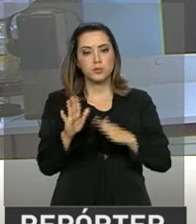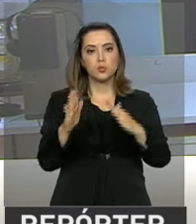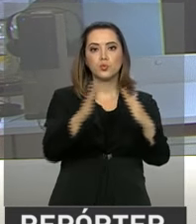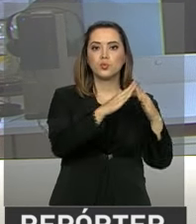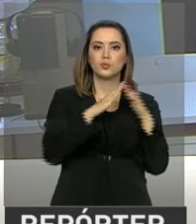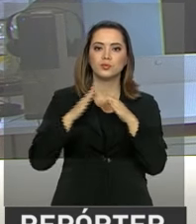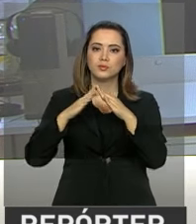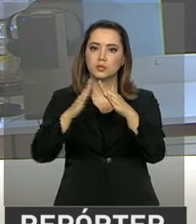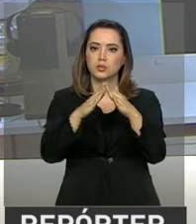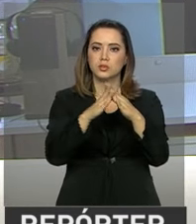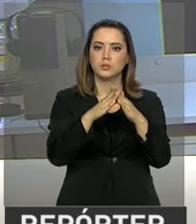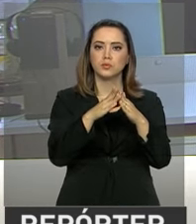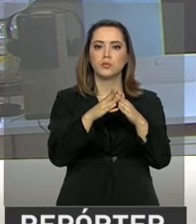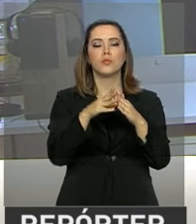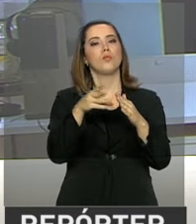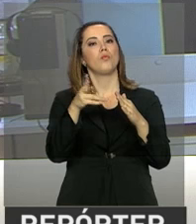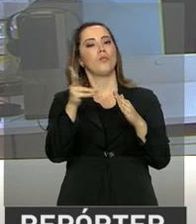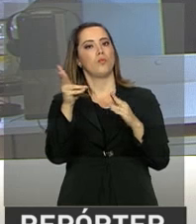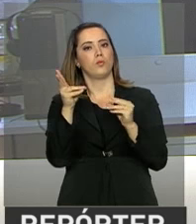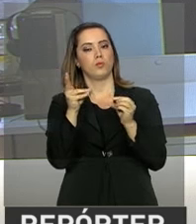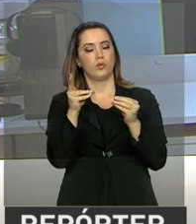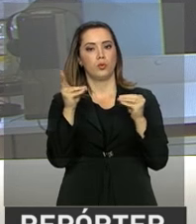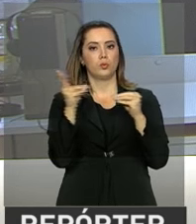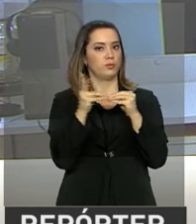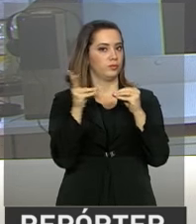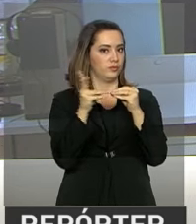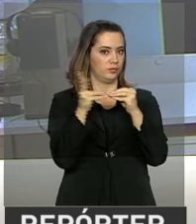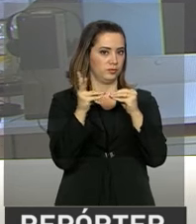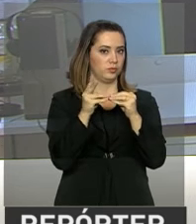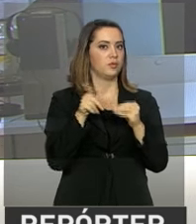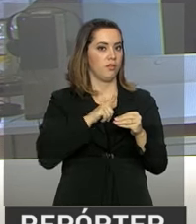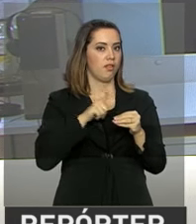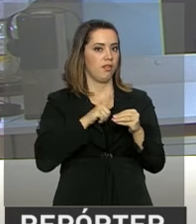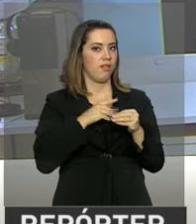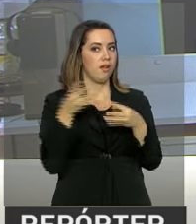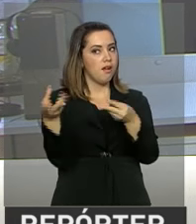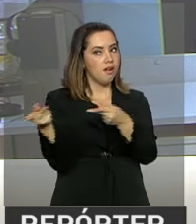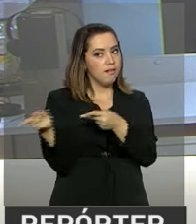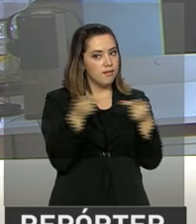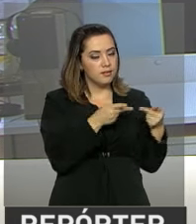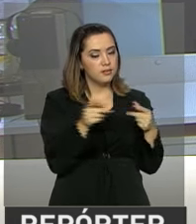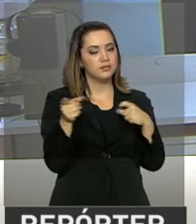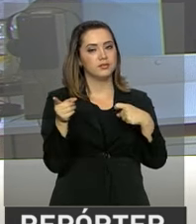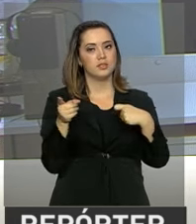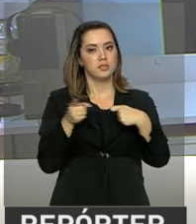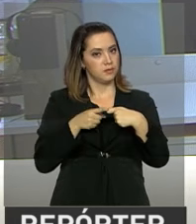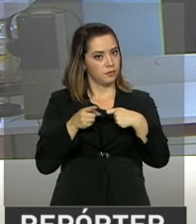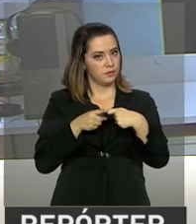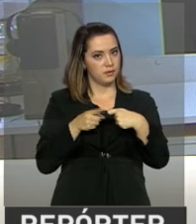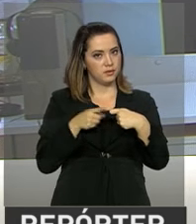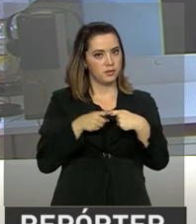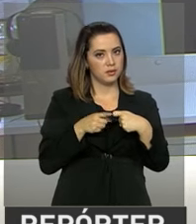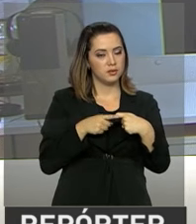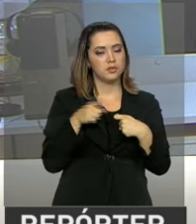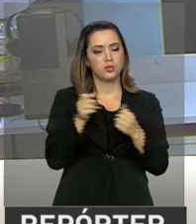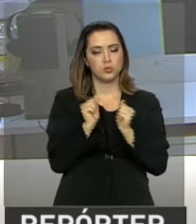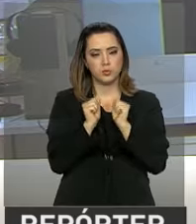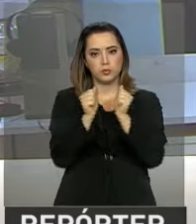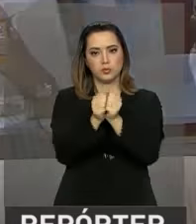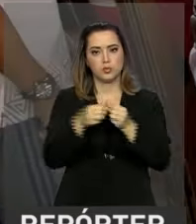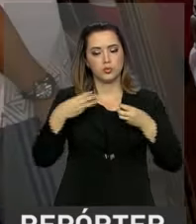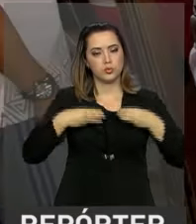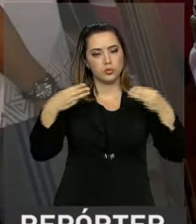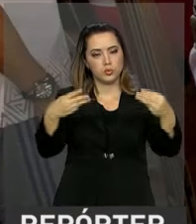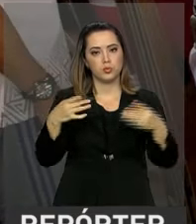da Amazônia estão recebendo atendimento médico especializado. O trabalho conta com o apoio do Ministério da Saúde.